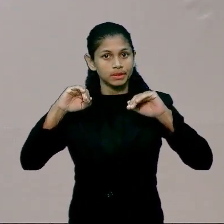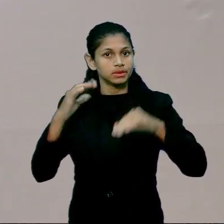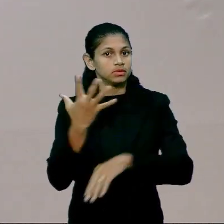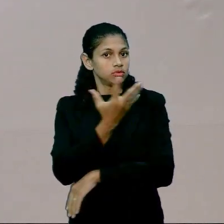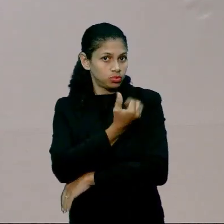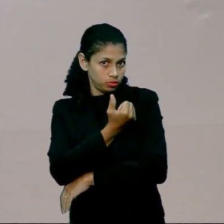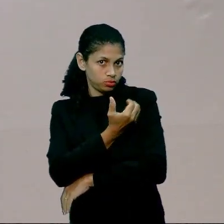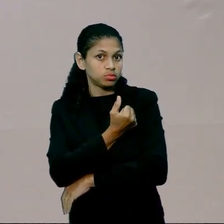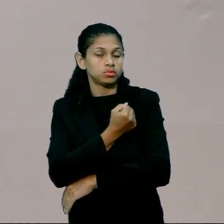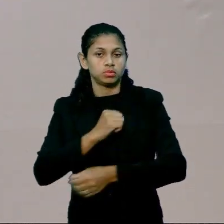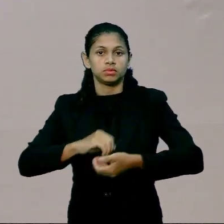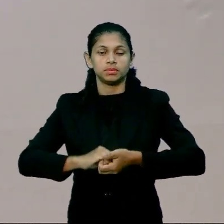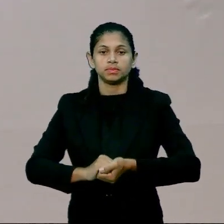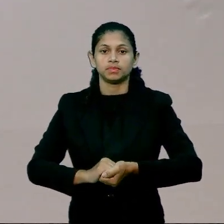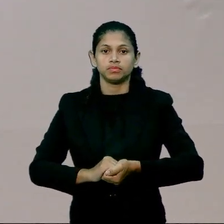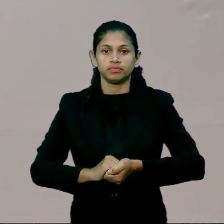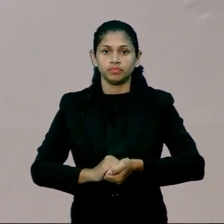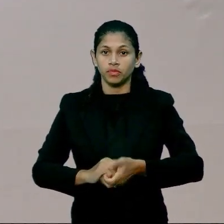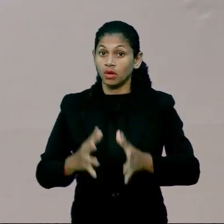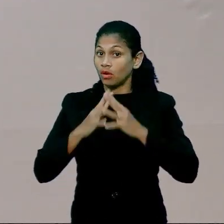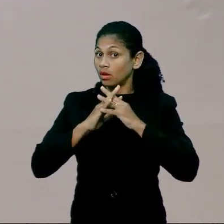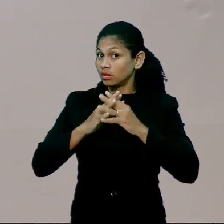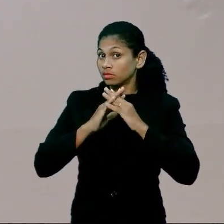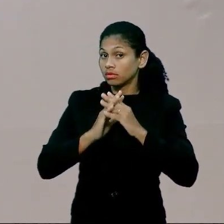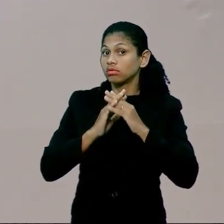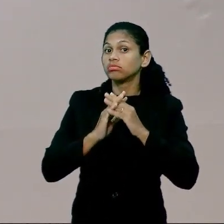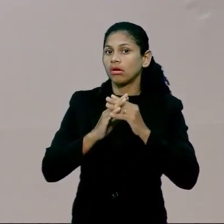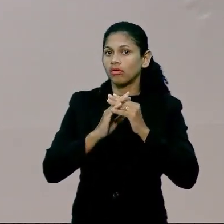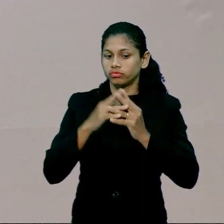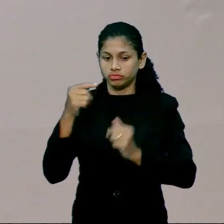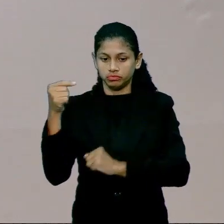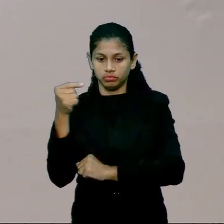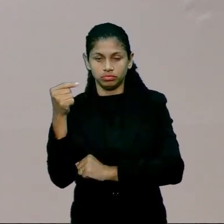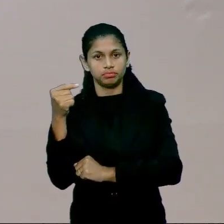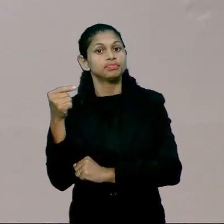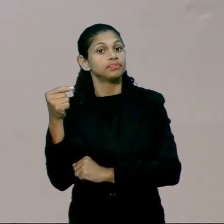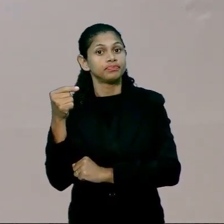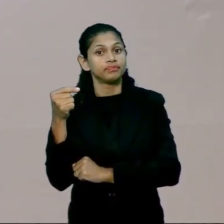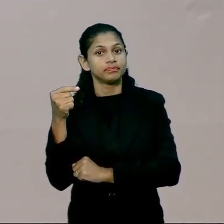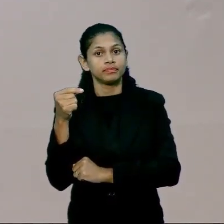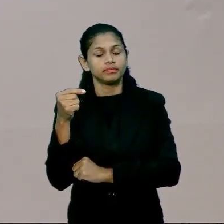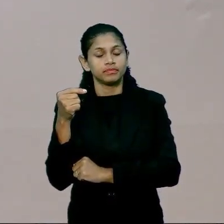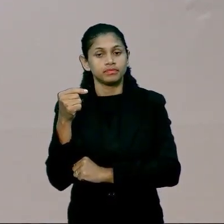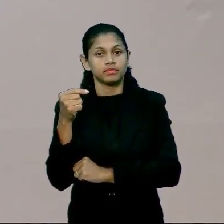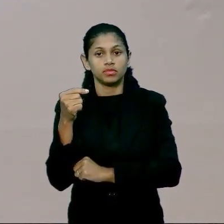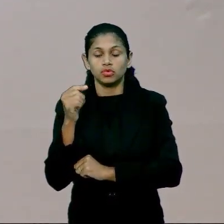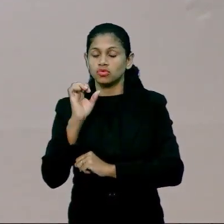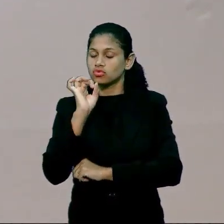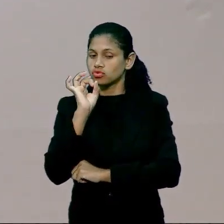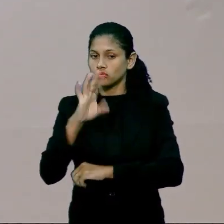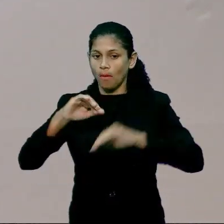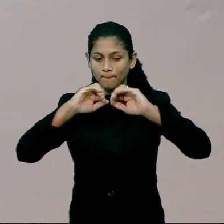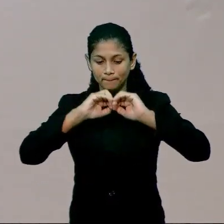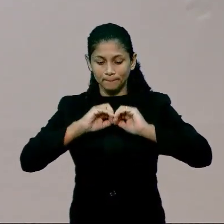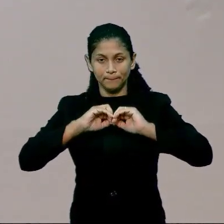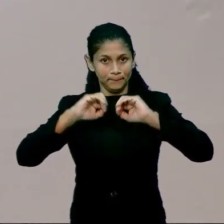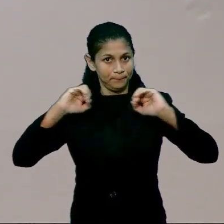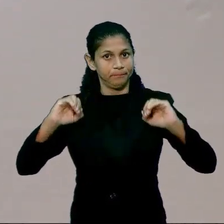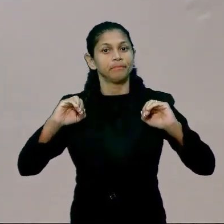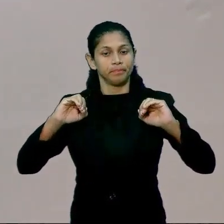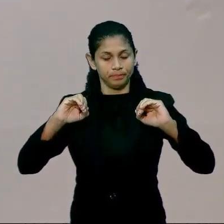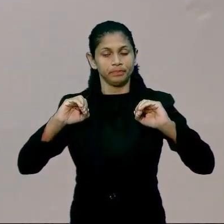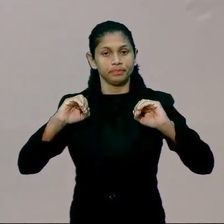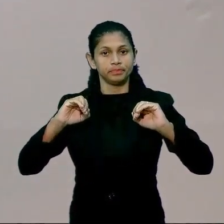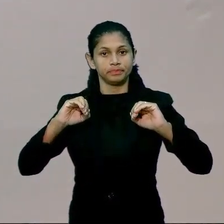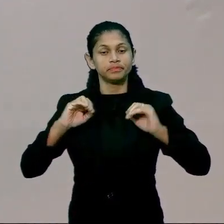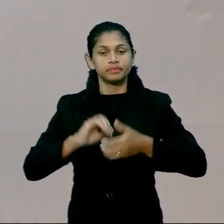alturas tá não confundam que aquele sinal é um sinal de subtração simplesmente separando a altura de